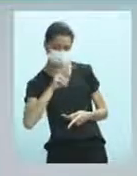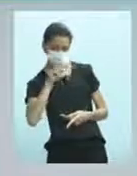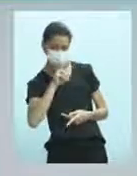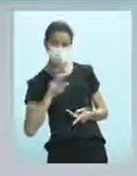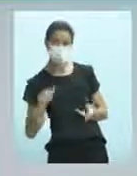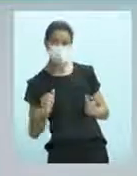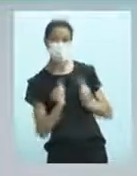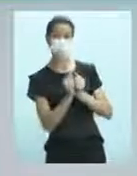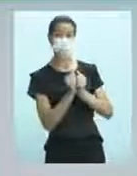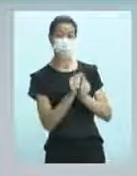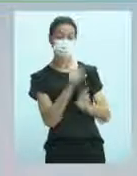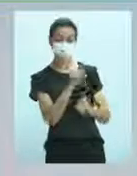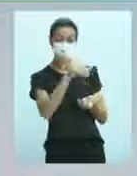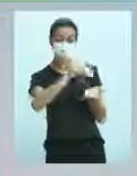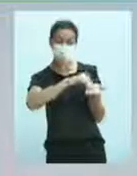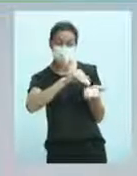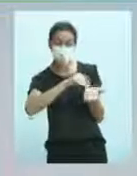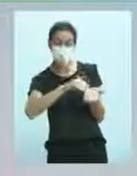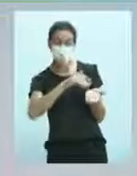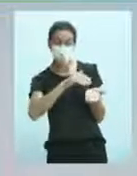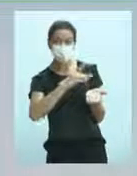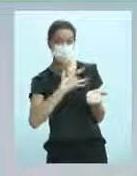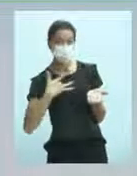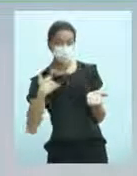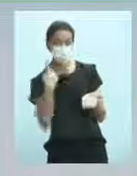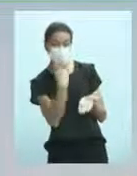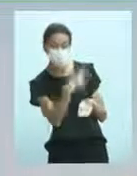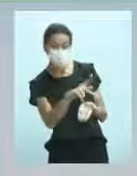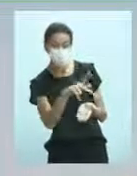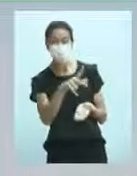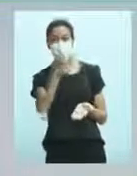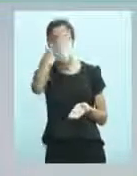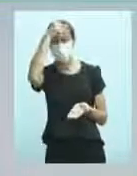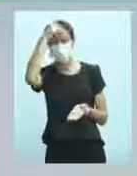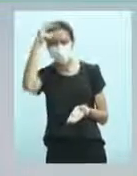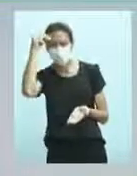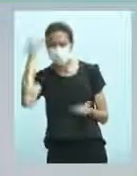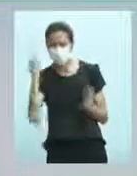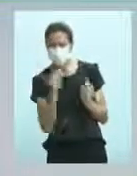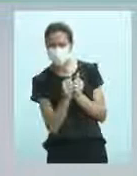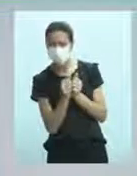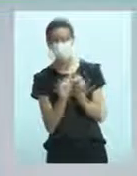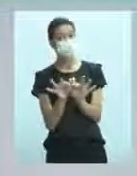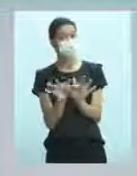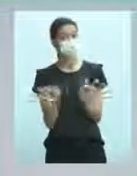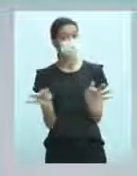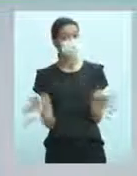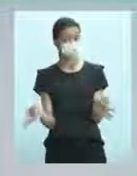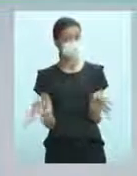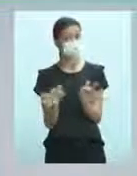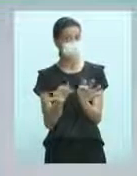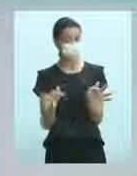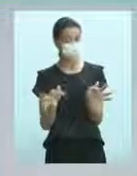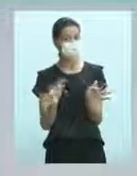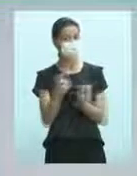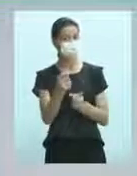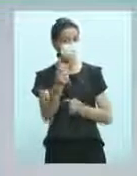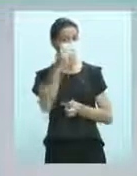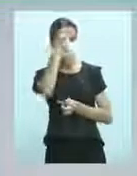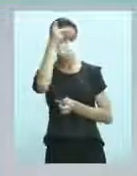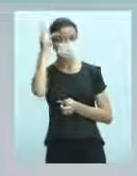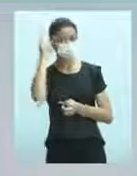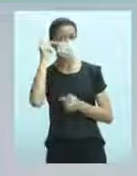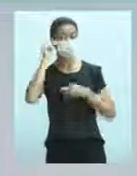secretária de saúde do município e no máximo prefeito a prefeita está em presidente presente poder mostrar à